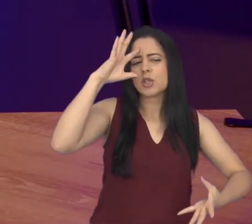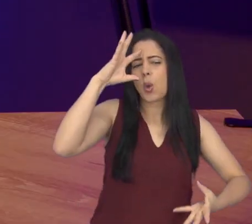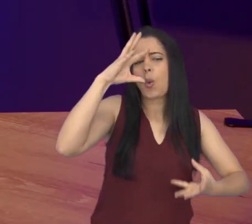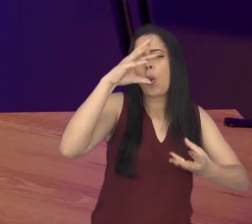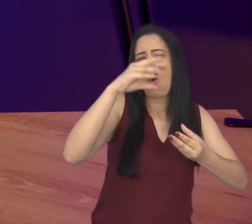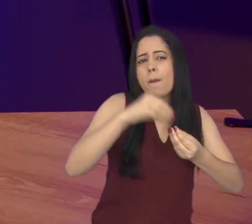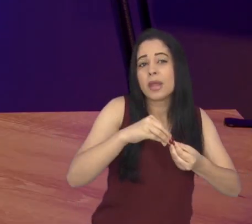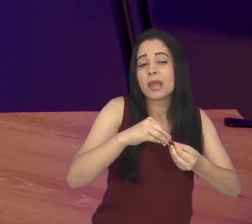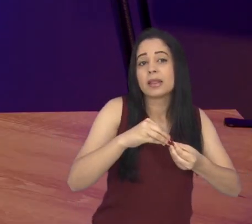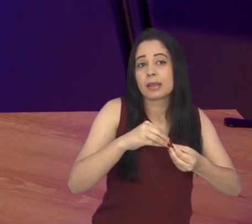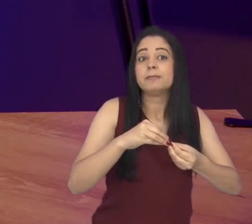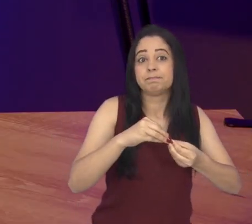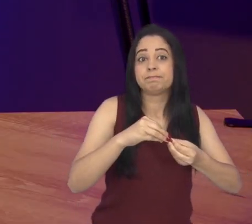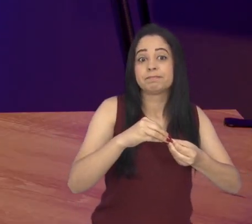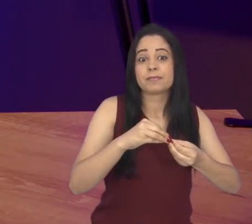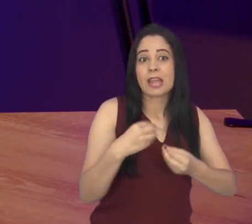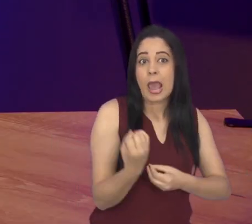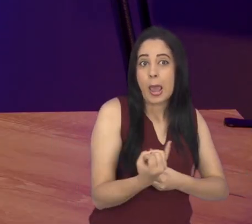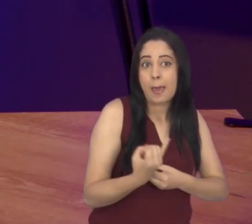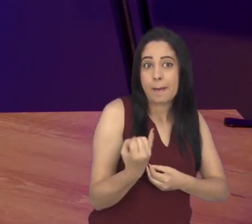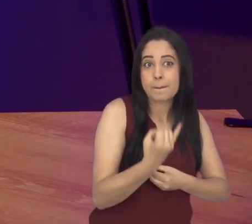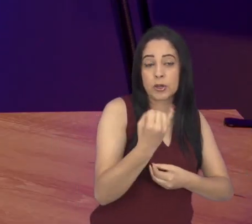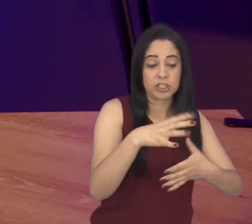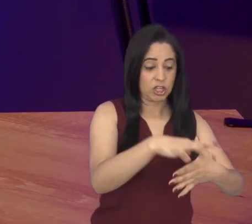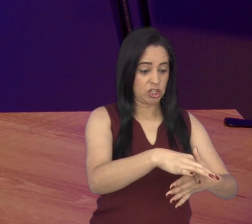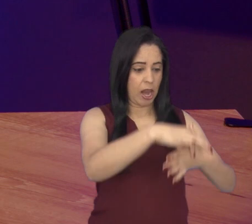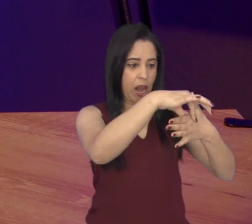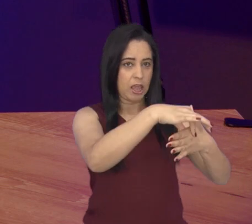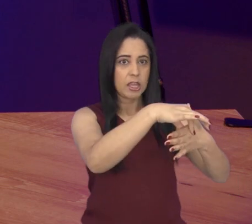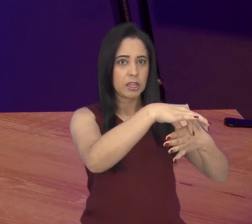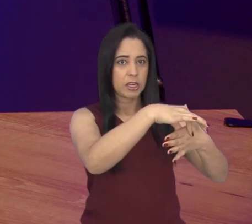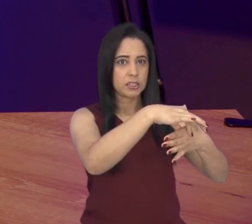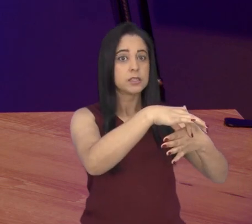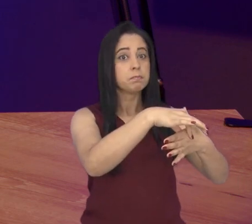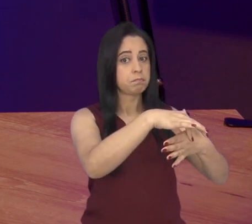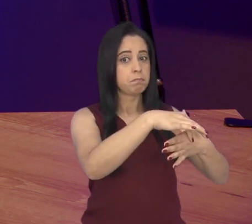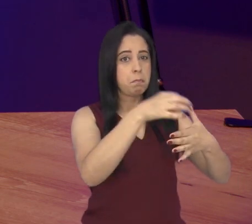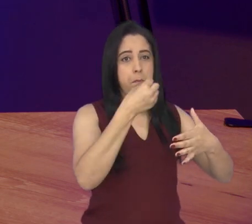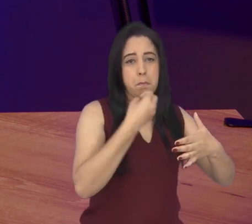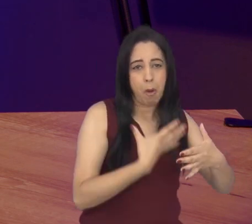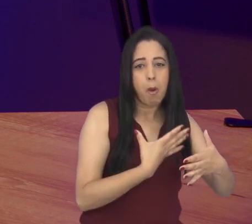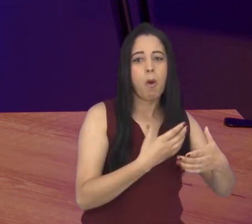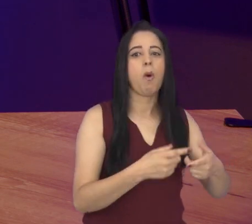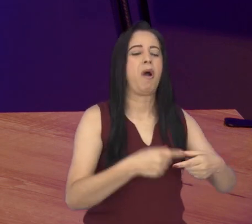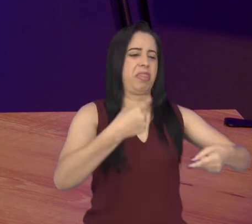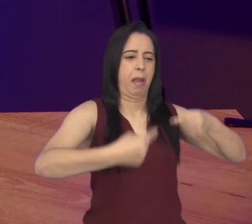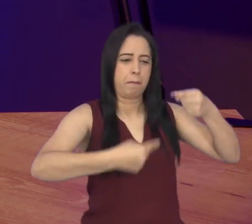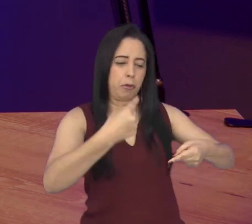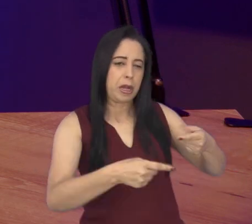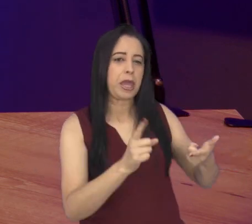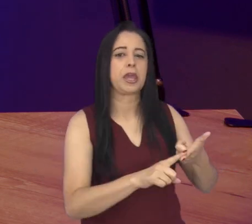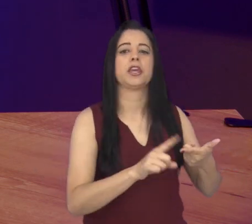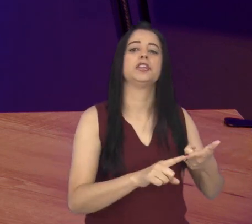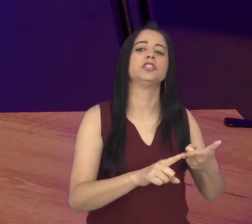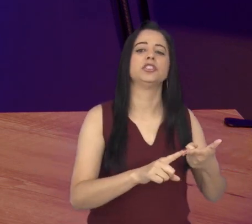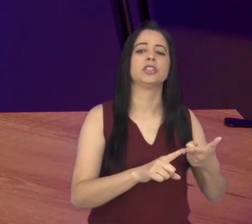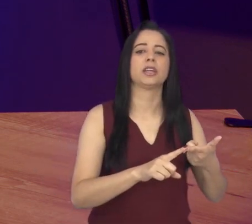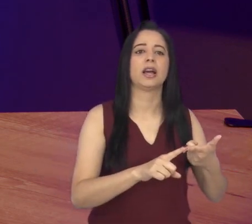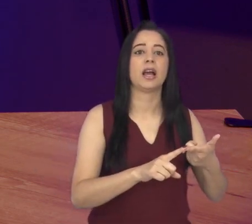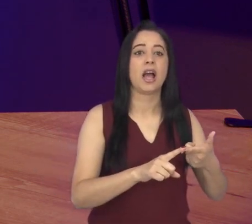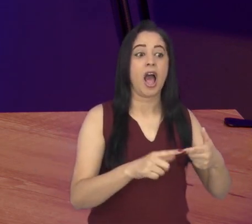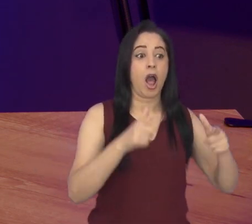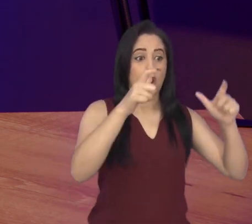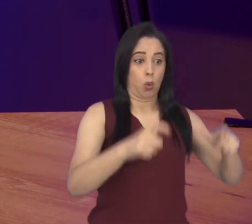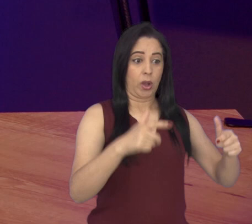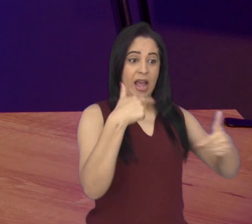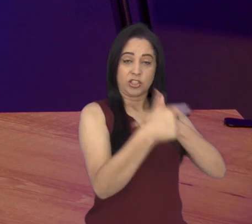poderem entender um pouco mais como é importante que a gente tenha líderes, bons líderes, né? Seja na